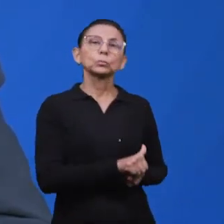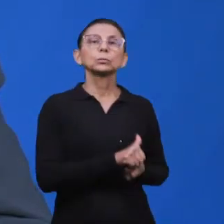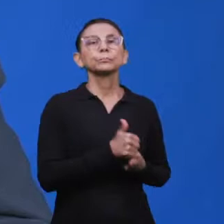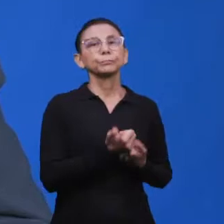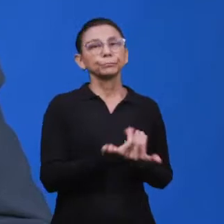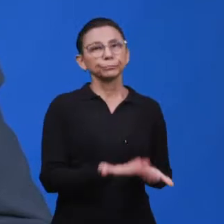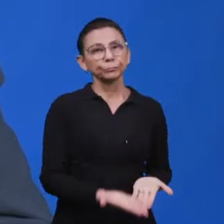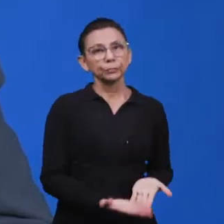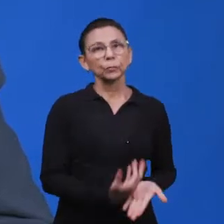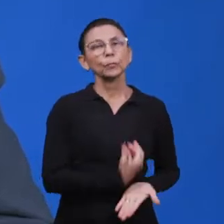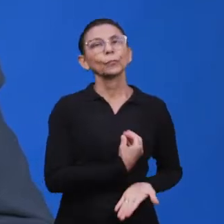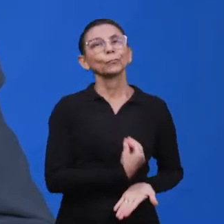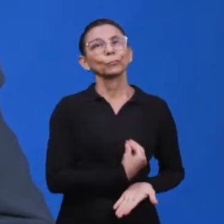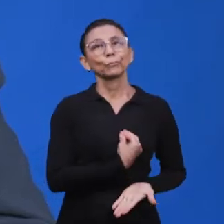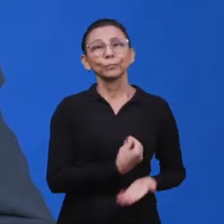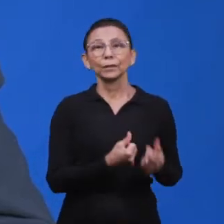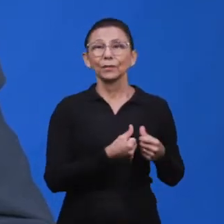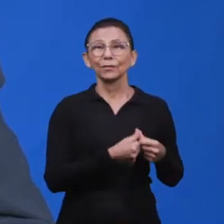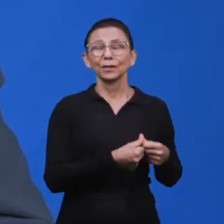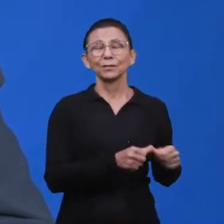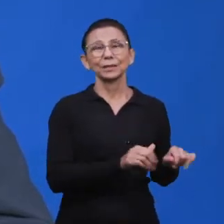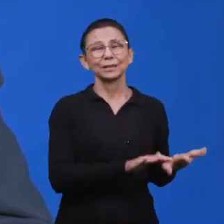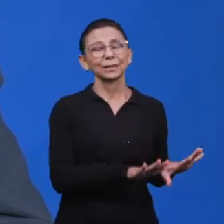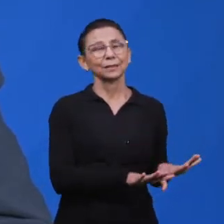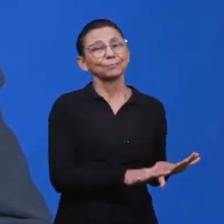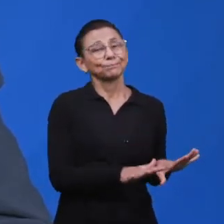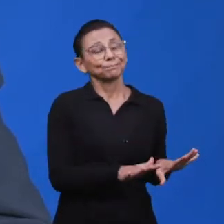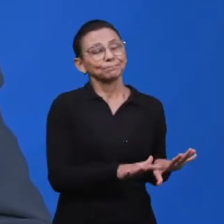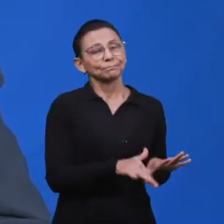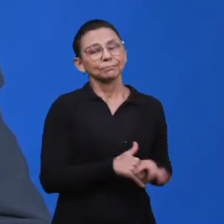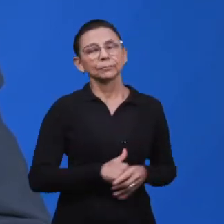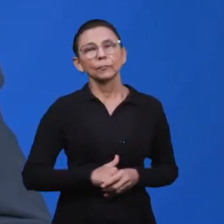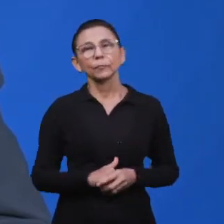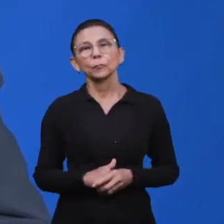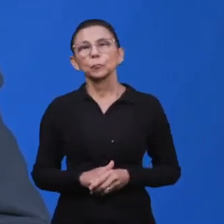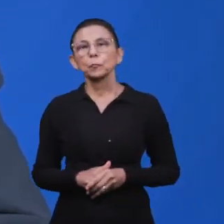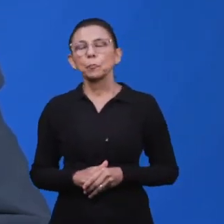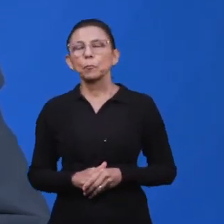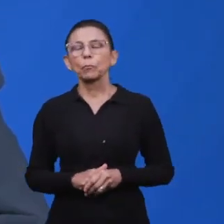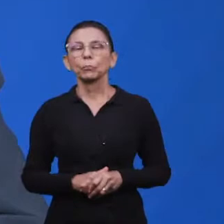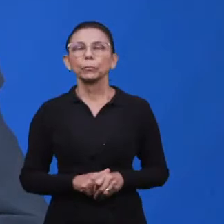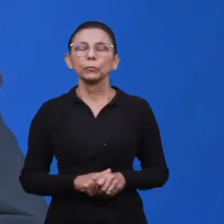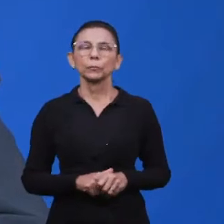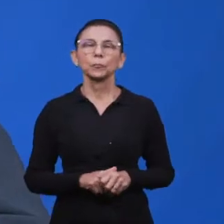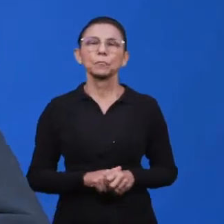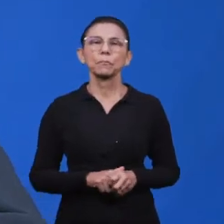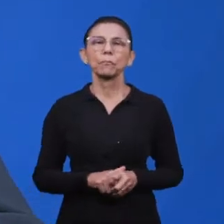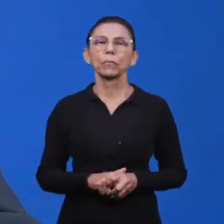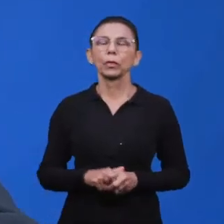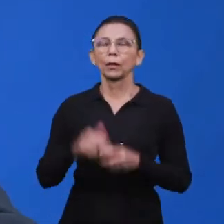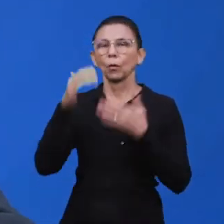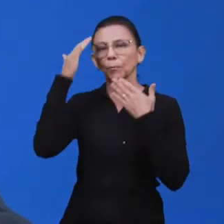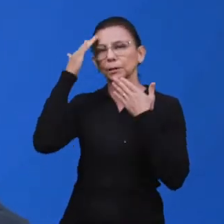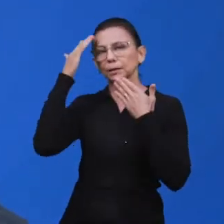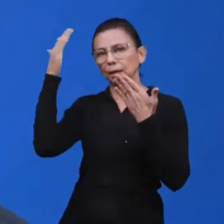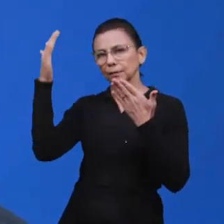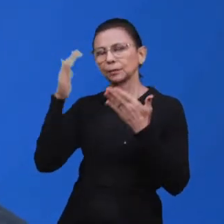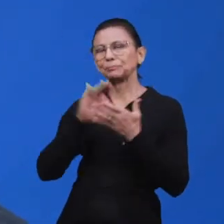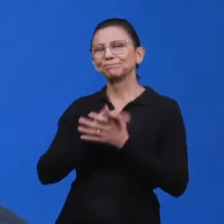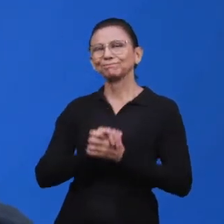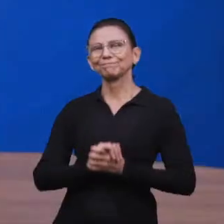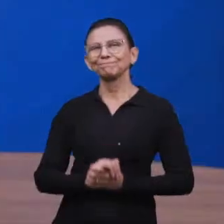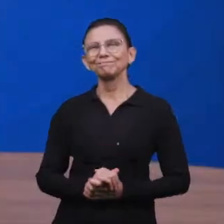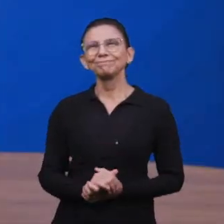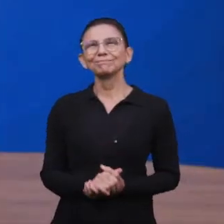qual ela vai ficar neste mundo, no qual ela vai ficar neste mundo, né? Muito bem colocado. Obrigado, Patrick, pela sua